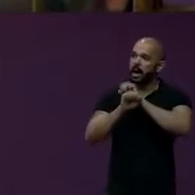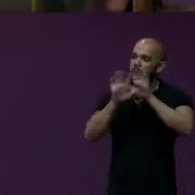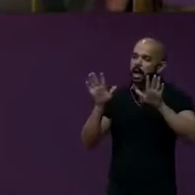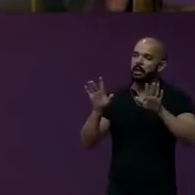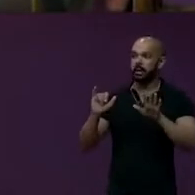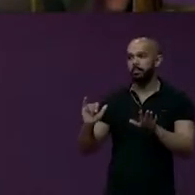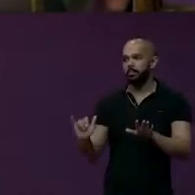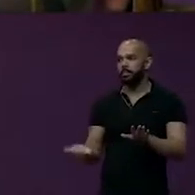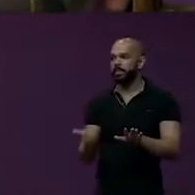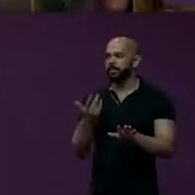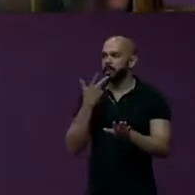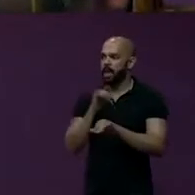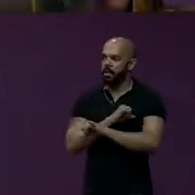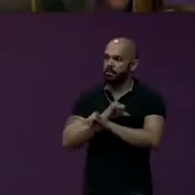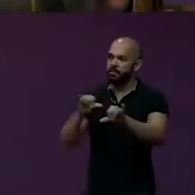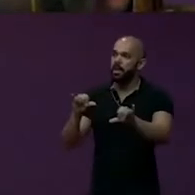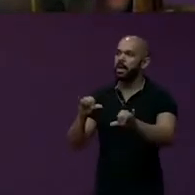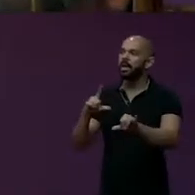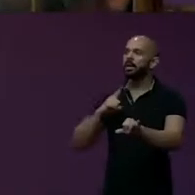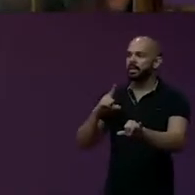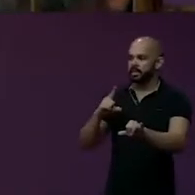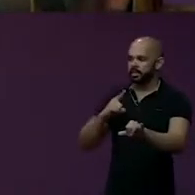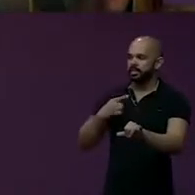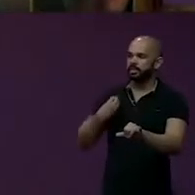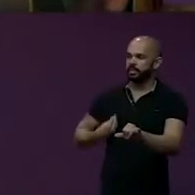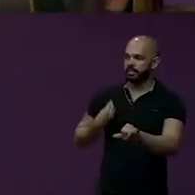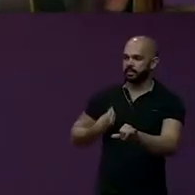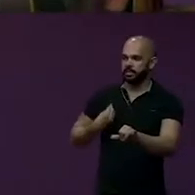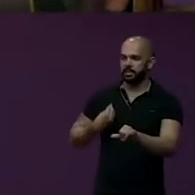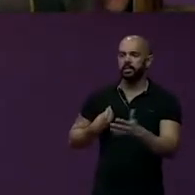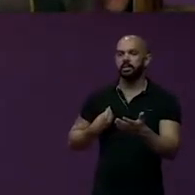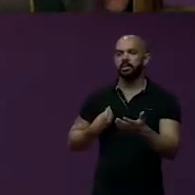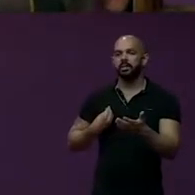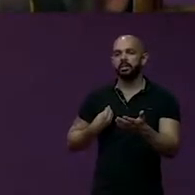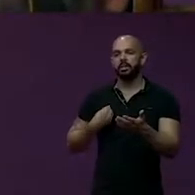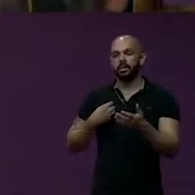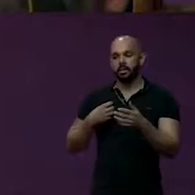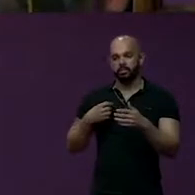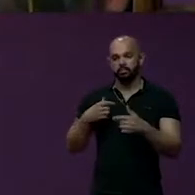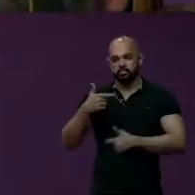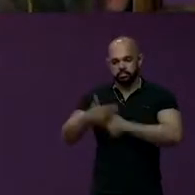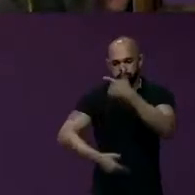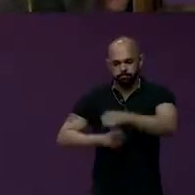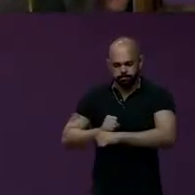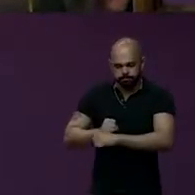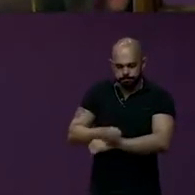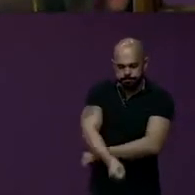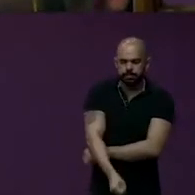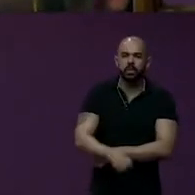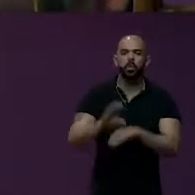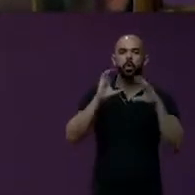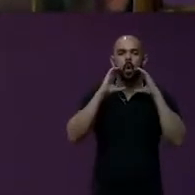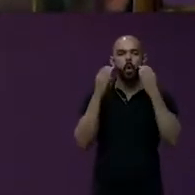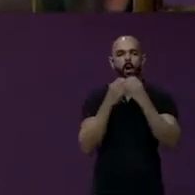claramente e aproveito para falar que nós vamos estar trabalhando muito intensamente no Congresso da